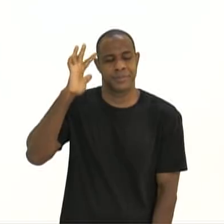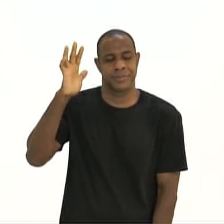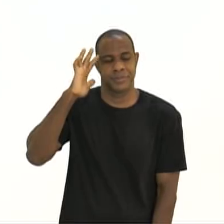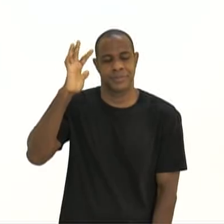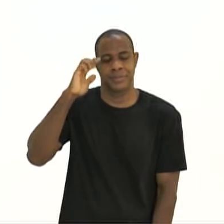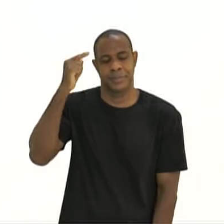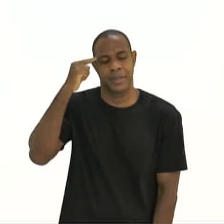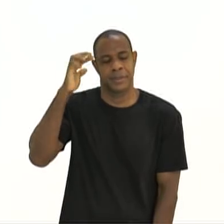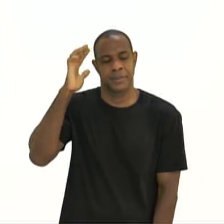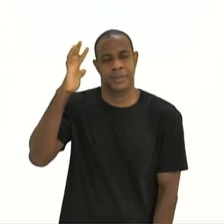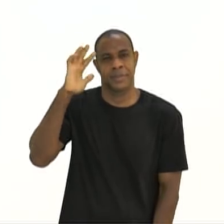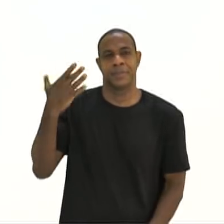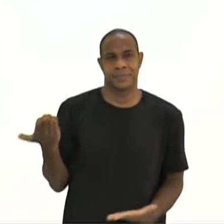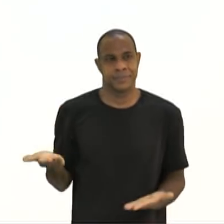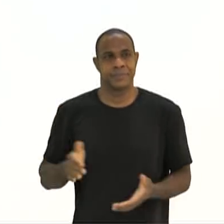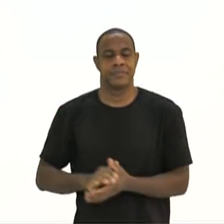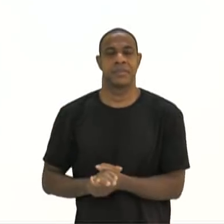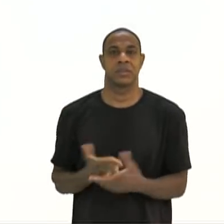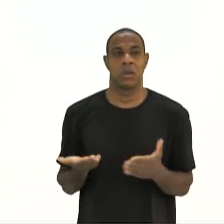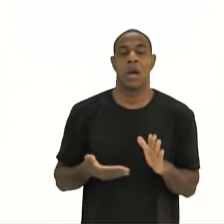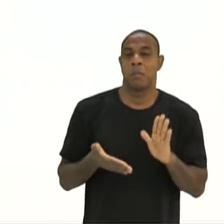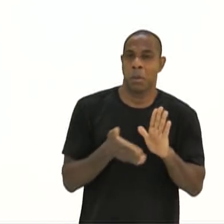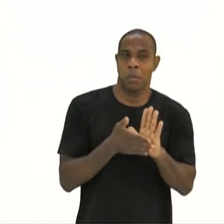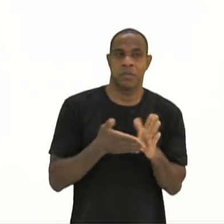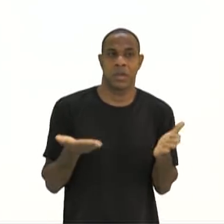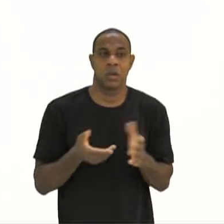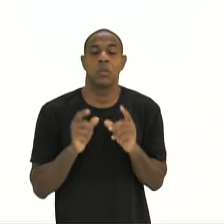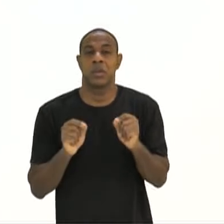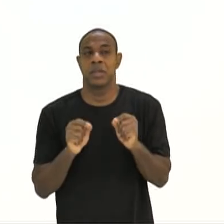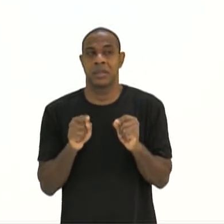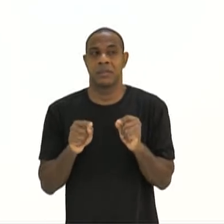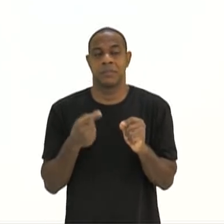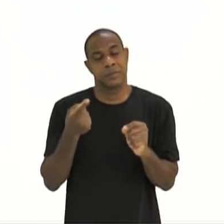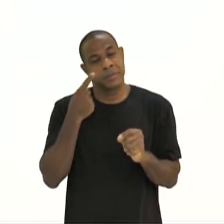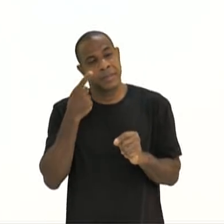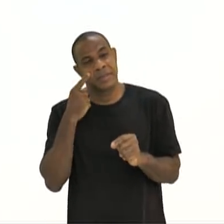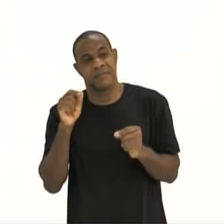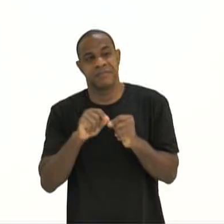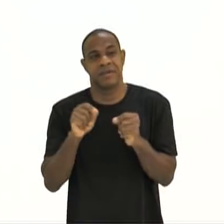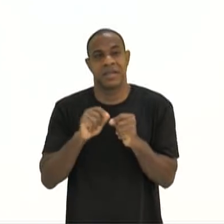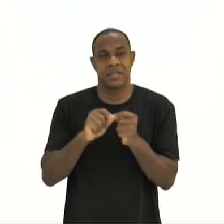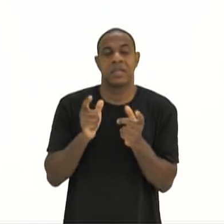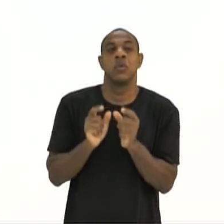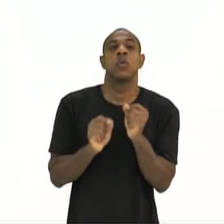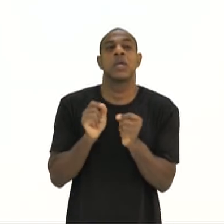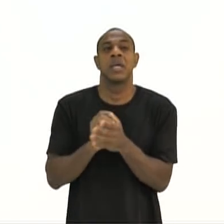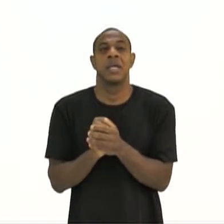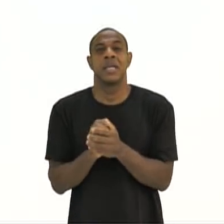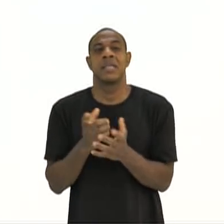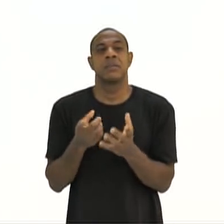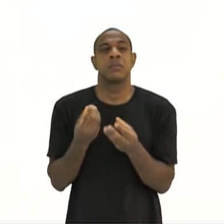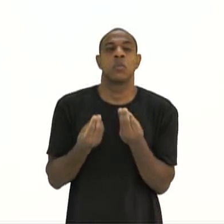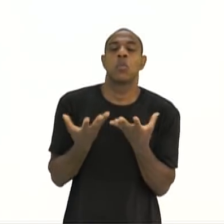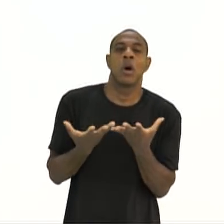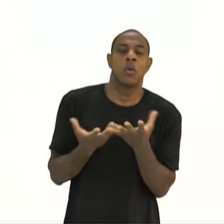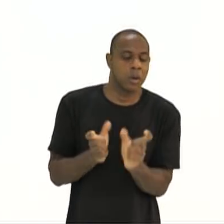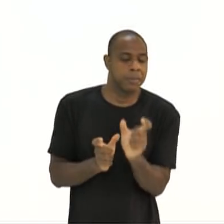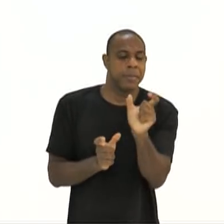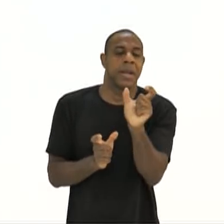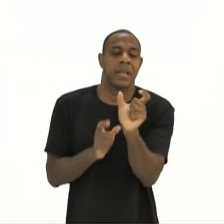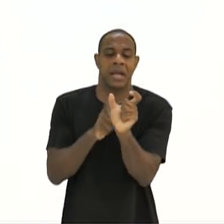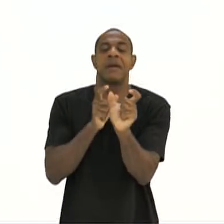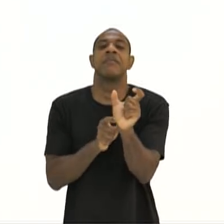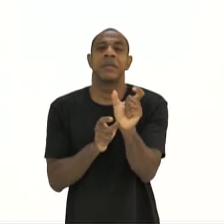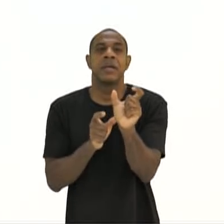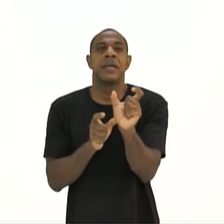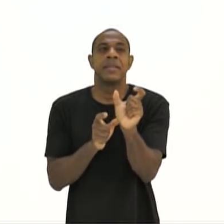alternativas propostas agora, né, na qual vocês tinham que tentar fazer uma inferência sobre qual subgênero da